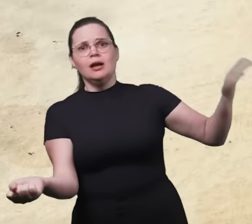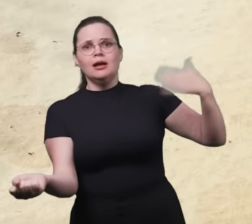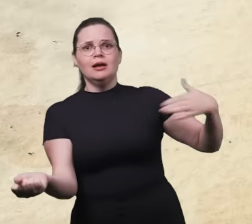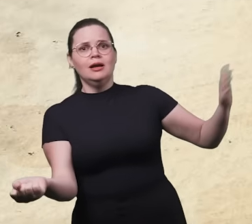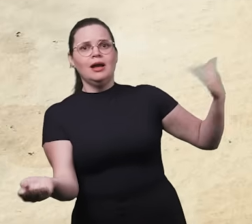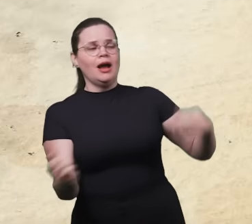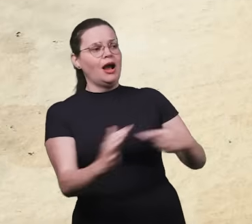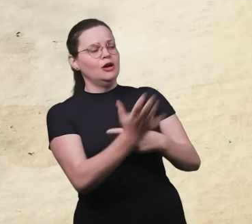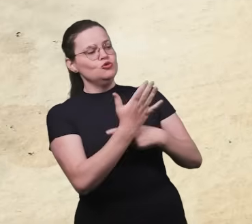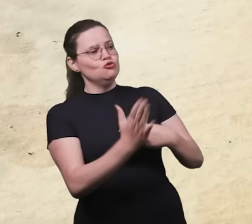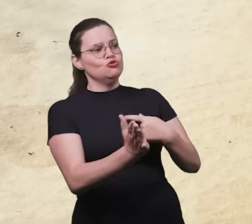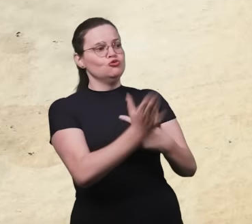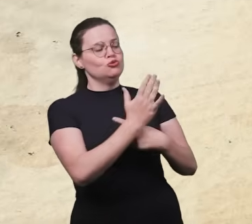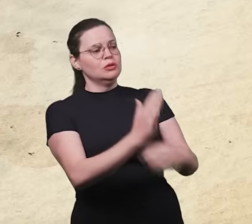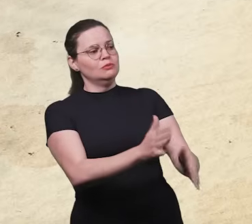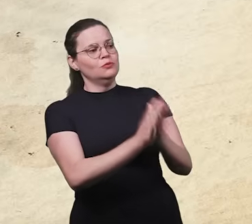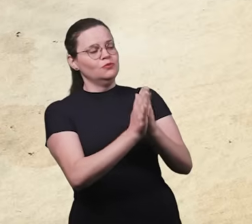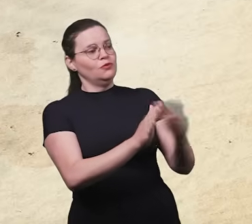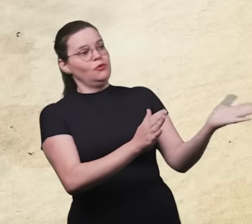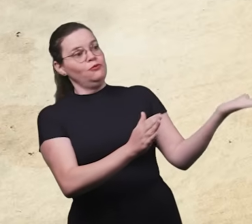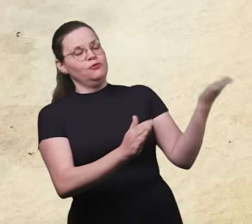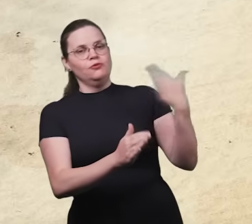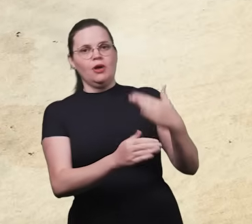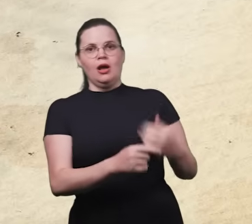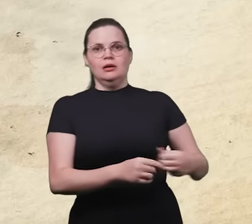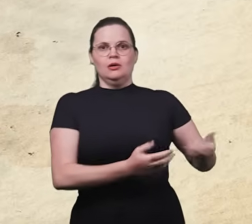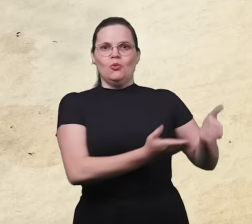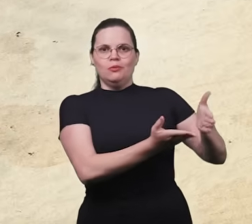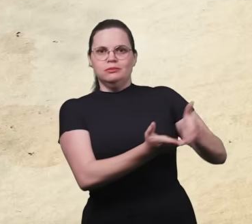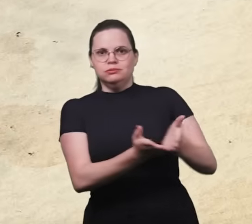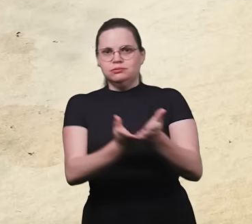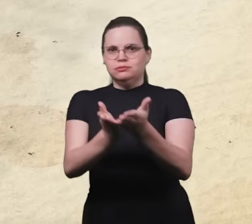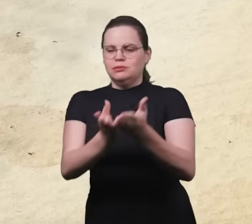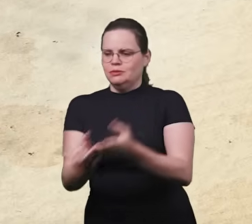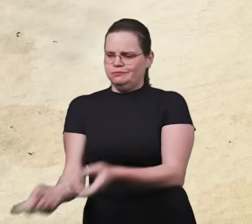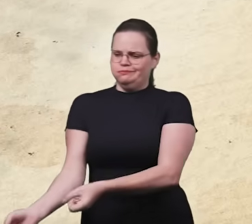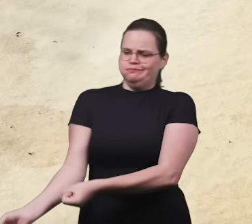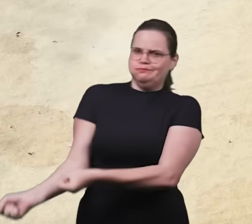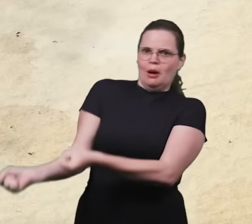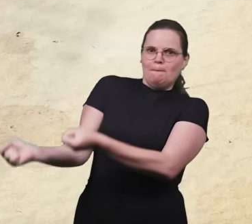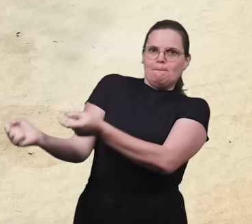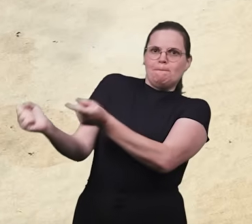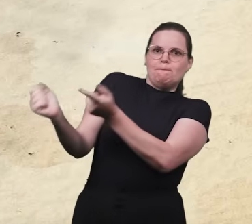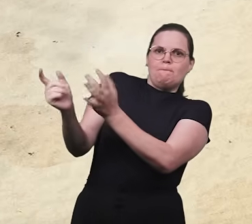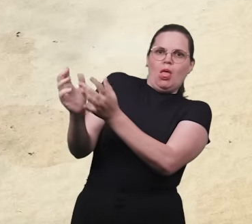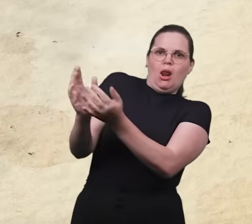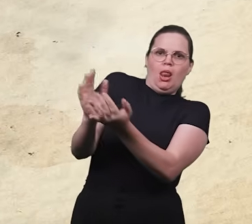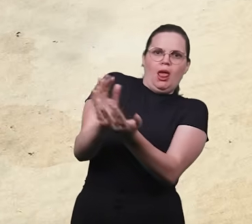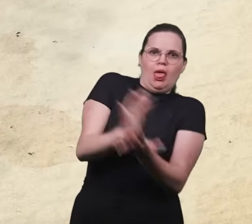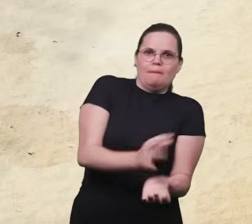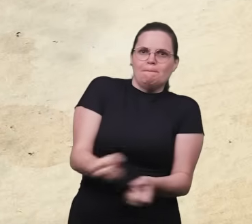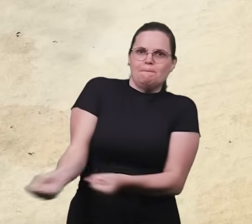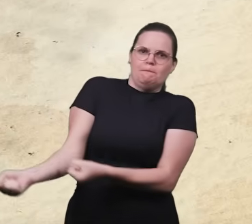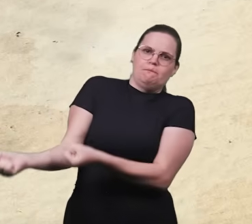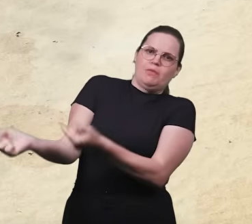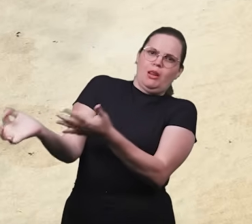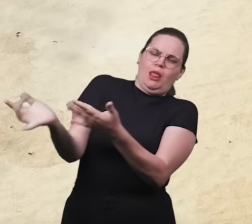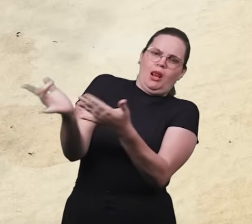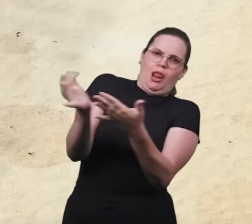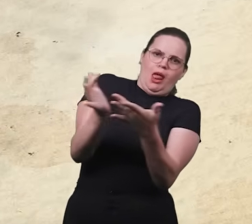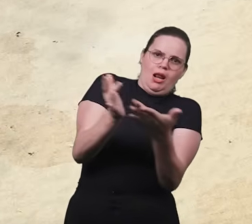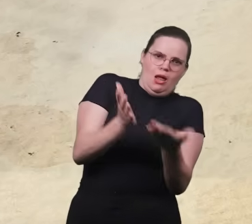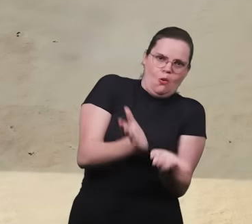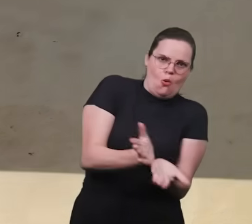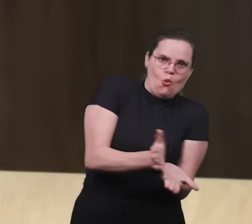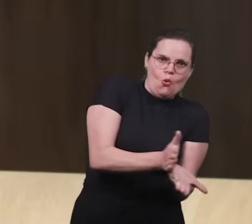do barco, para que fossem ajudar, e foram e encheram ambos os barcos, de maneira que quase ia a